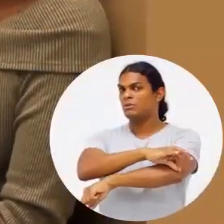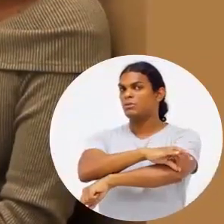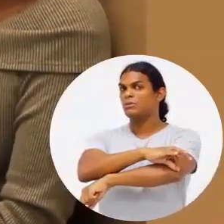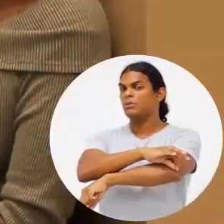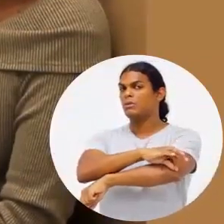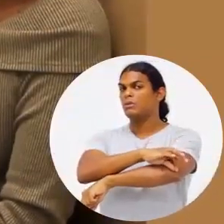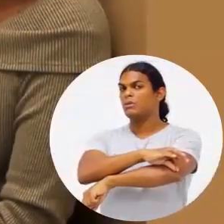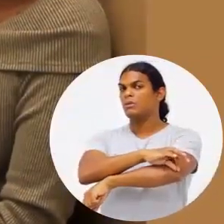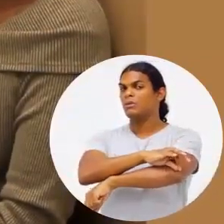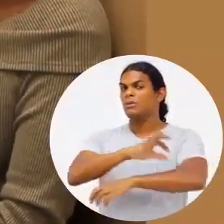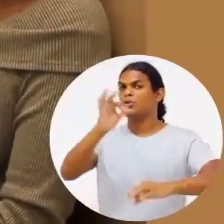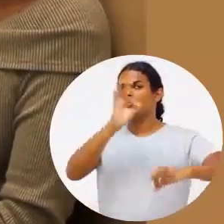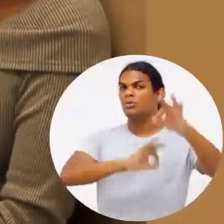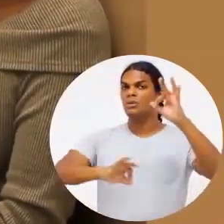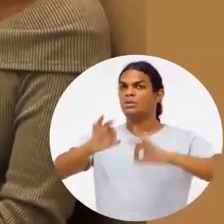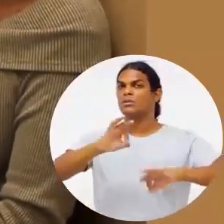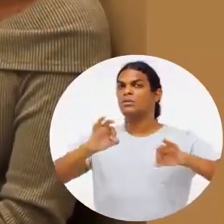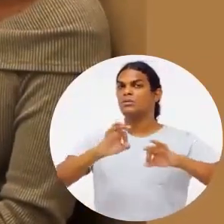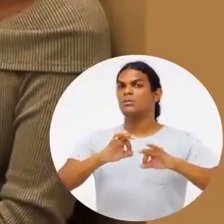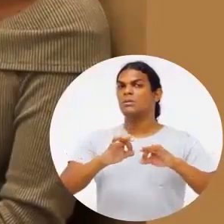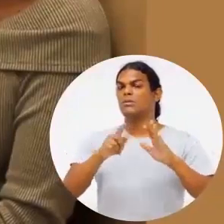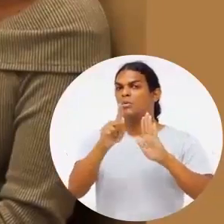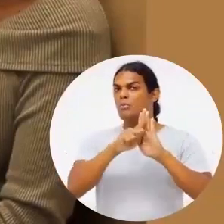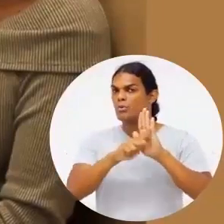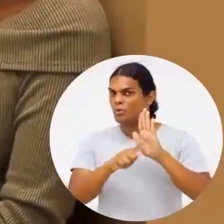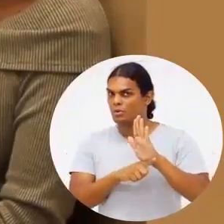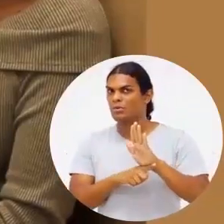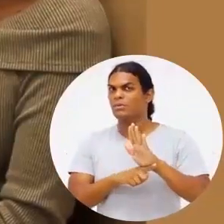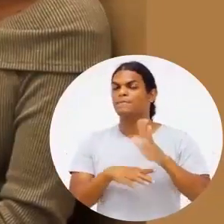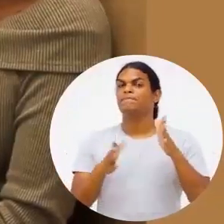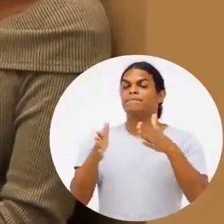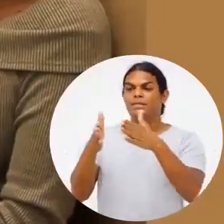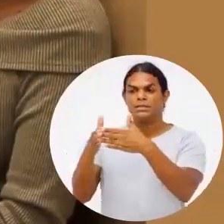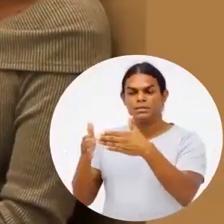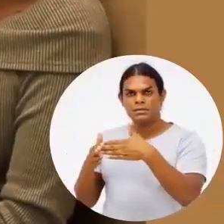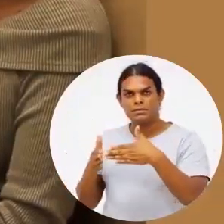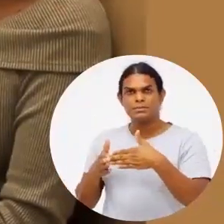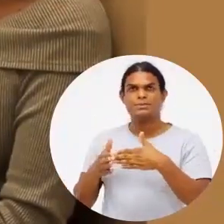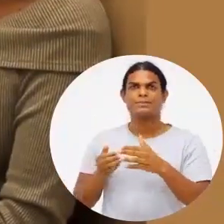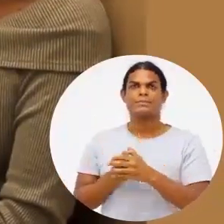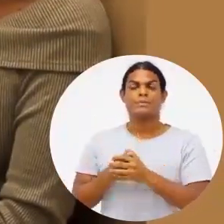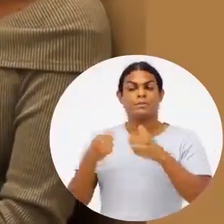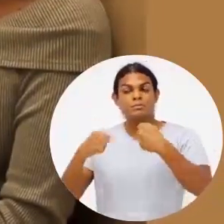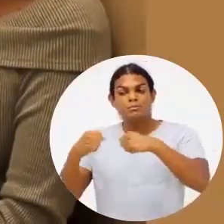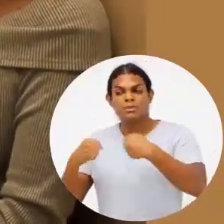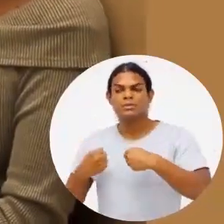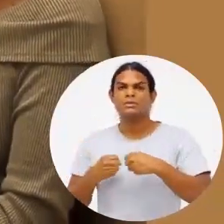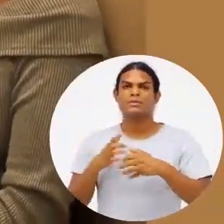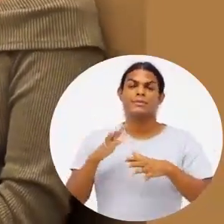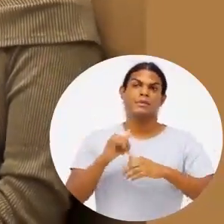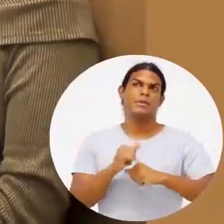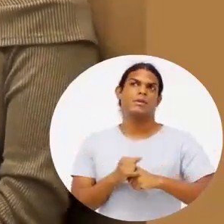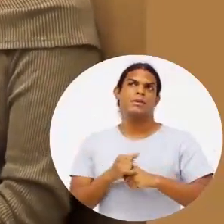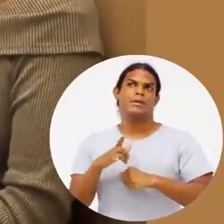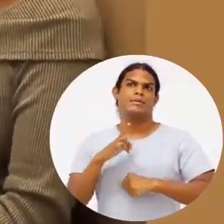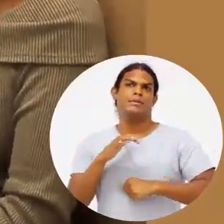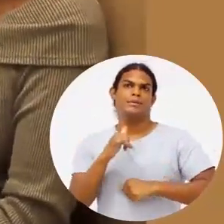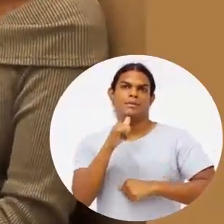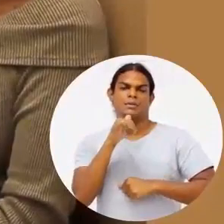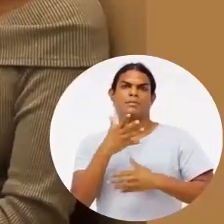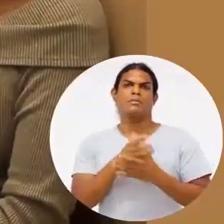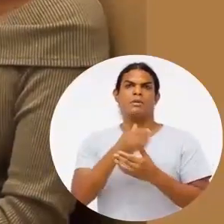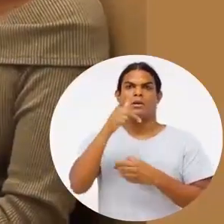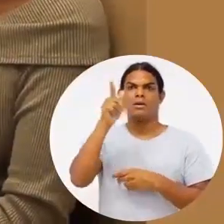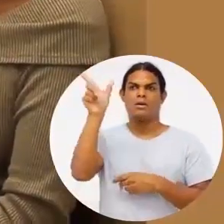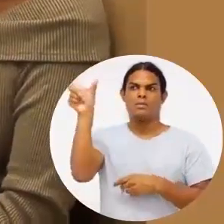gente monta um programa de necessidades, né? Que normalmente se pergunta e a pessoa, quando é uma casa, diz que quer 3 quartos, Que 2 no nosso caso salas, de design